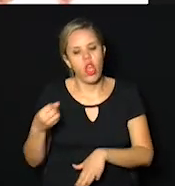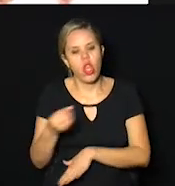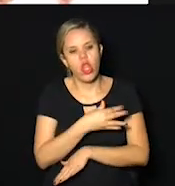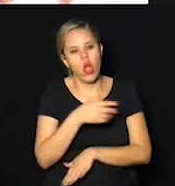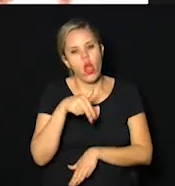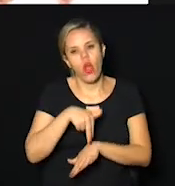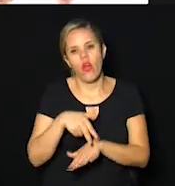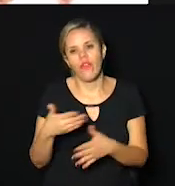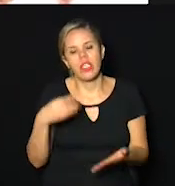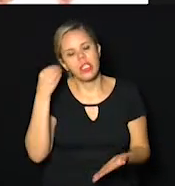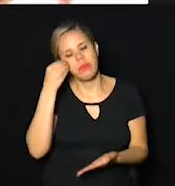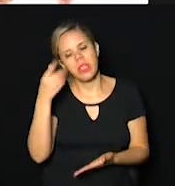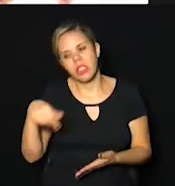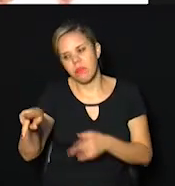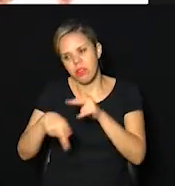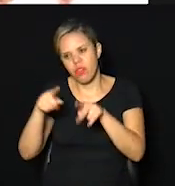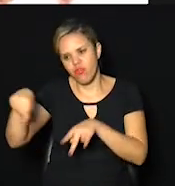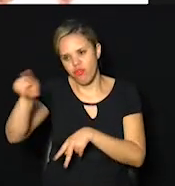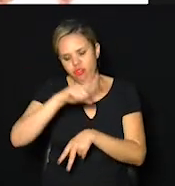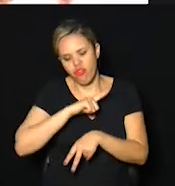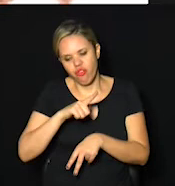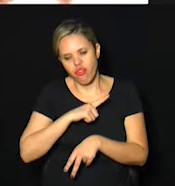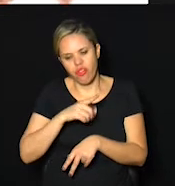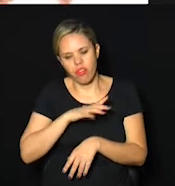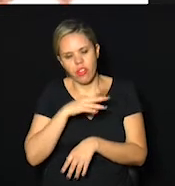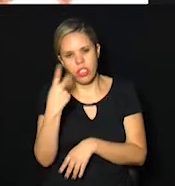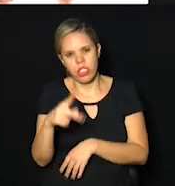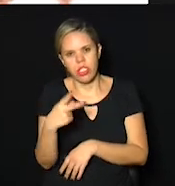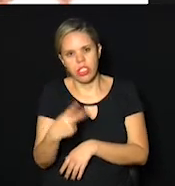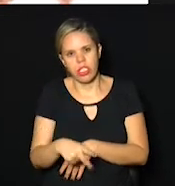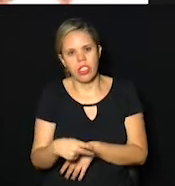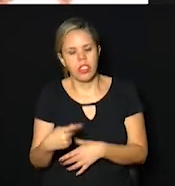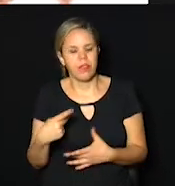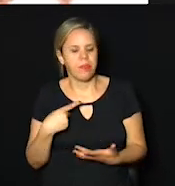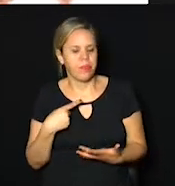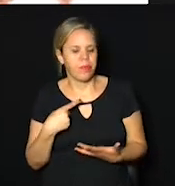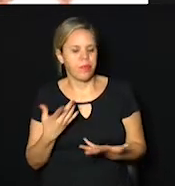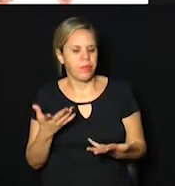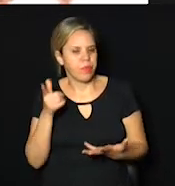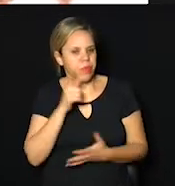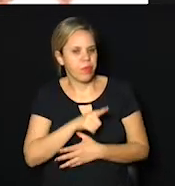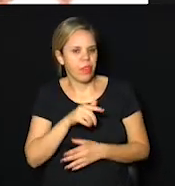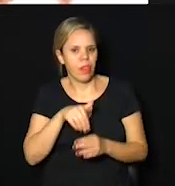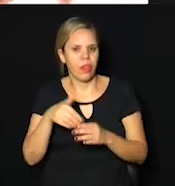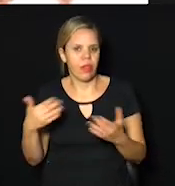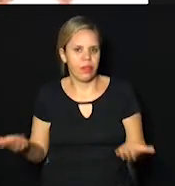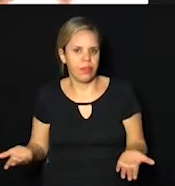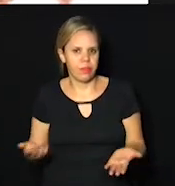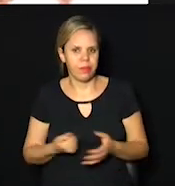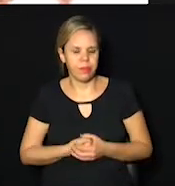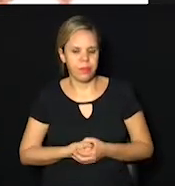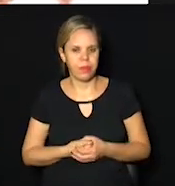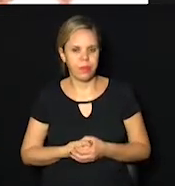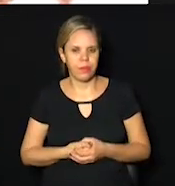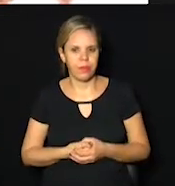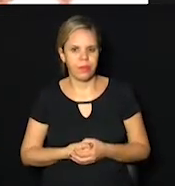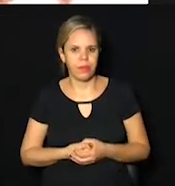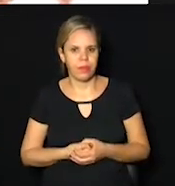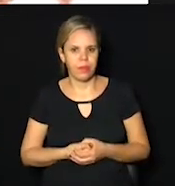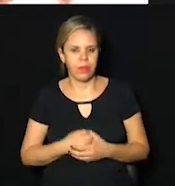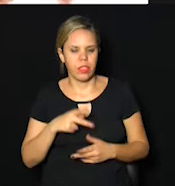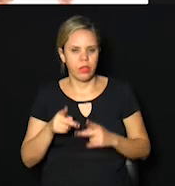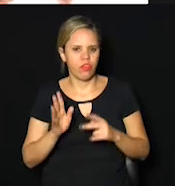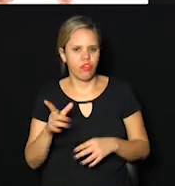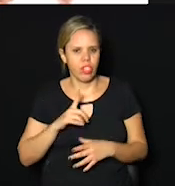se as experiências que as pessoas tiveram na sua cidade ou no ambiente onde você quer conquistar voto foi um ambiente que as pessoas já estão